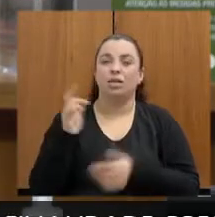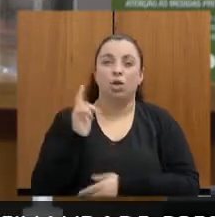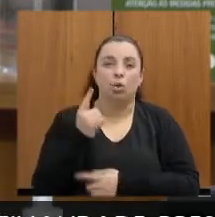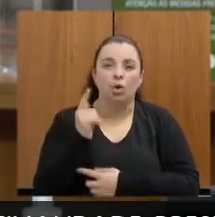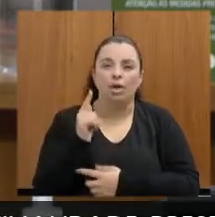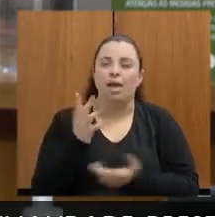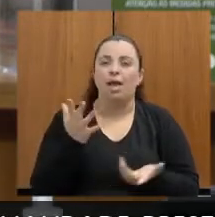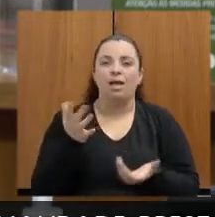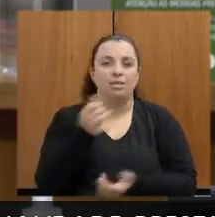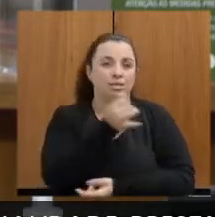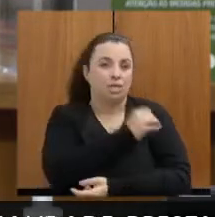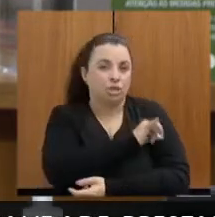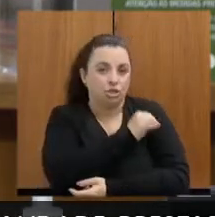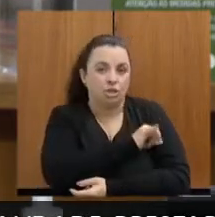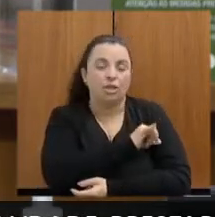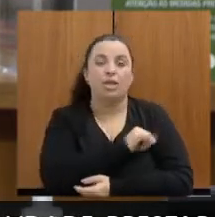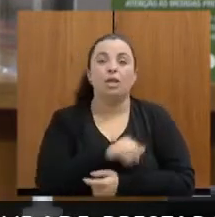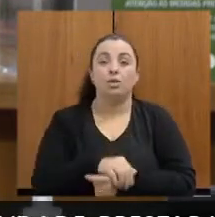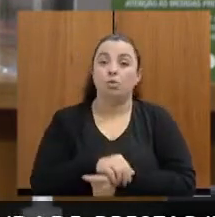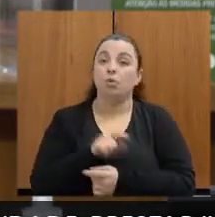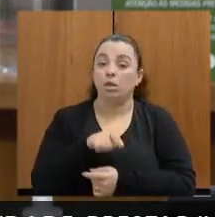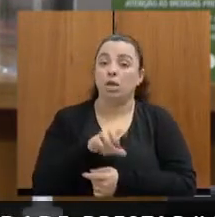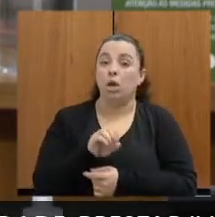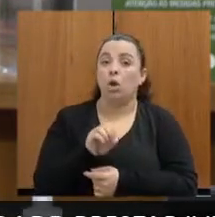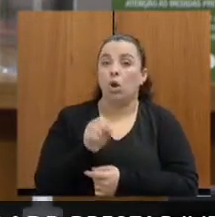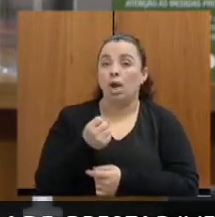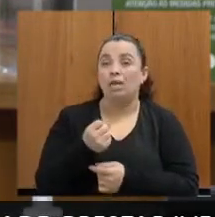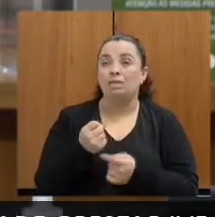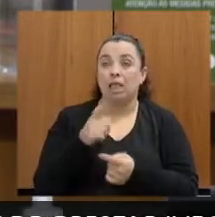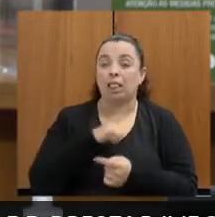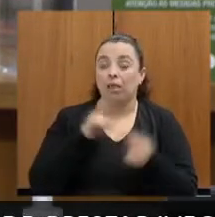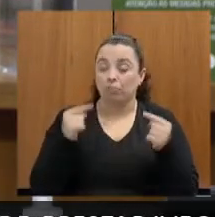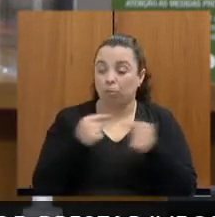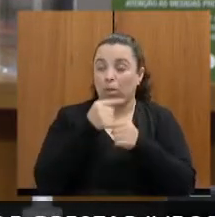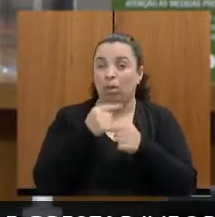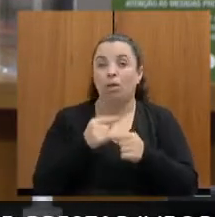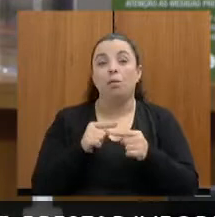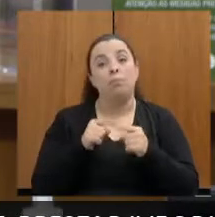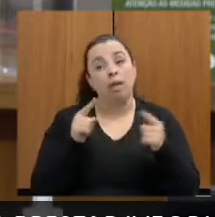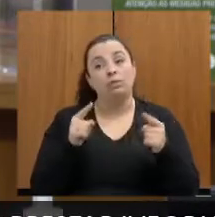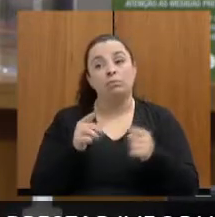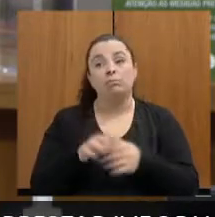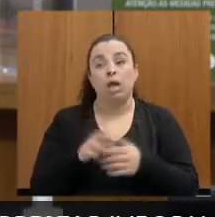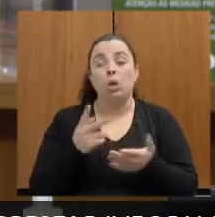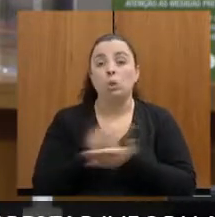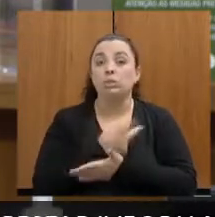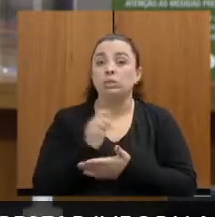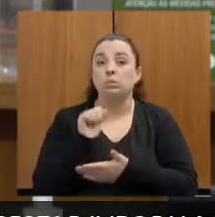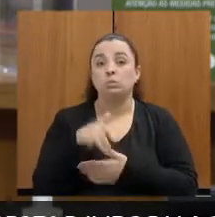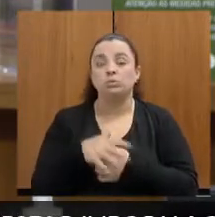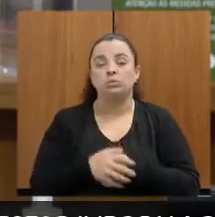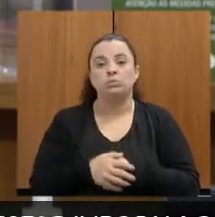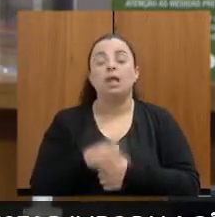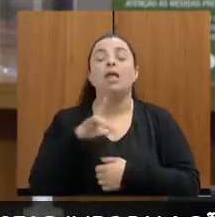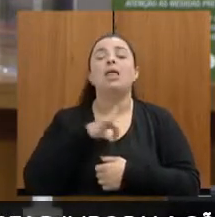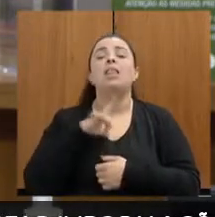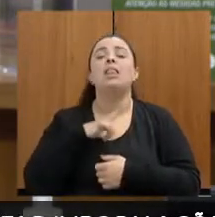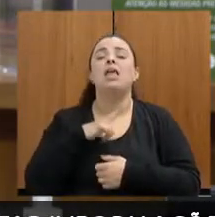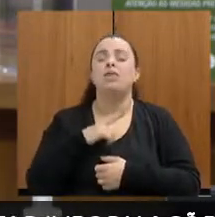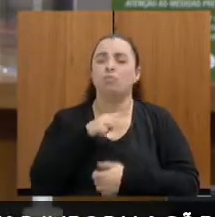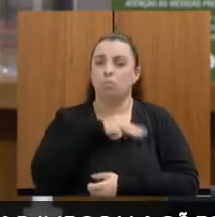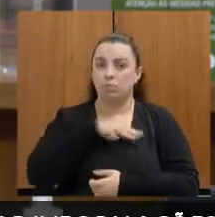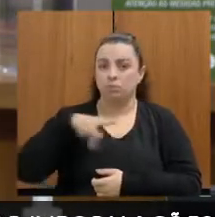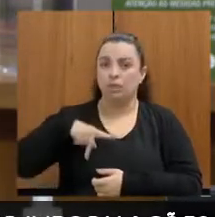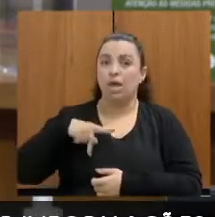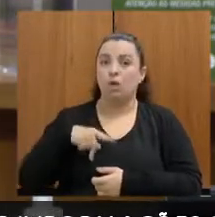que o s foi fruto de muita discordância e a gente teve realmente essa ação civil do Ministério Público